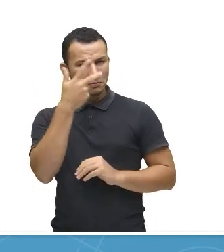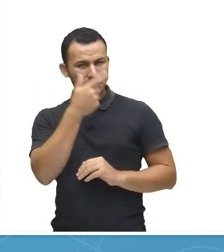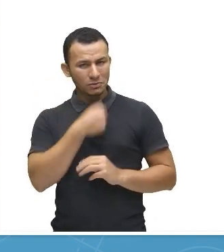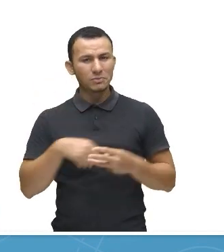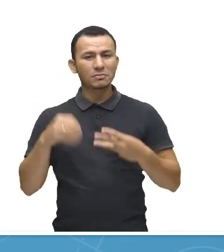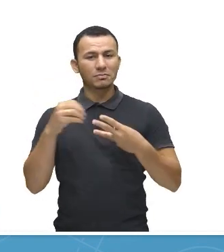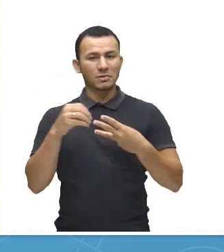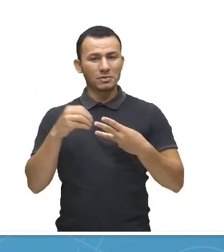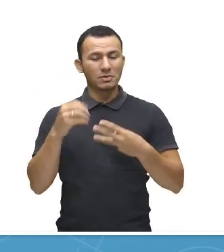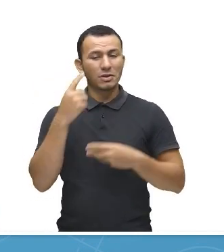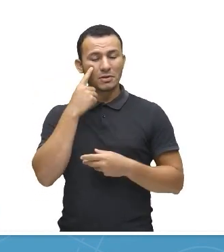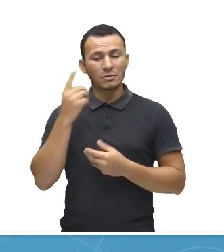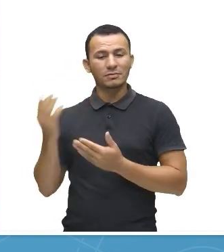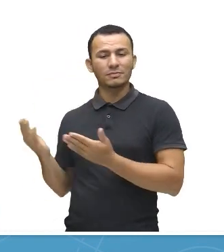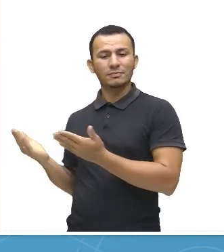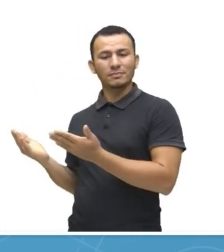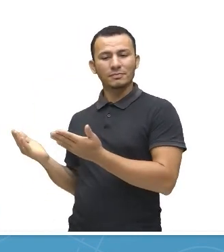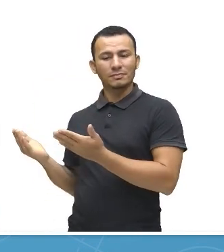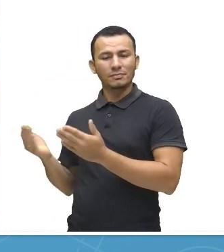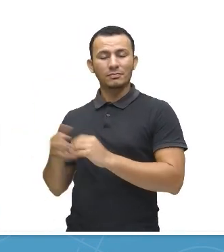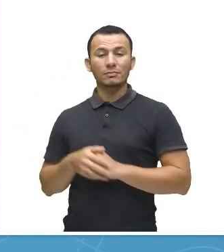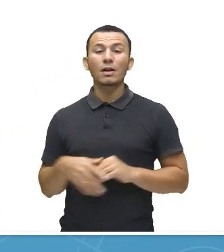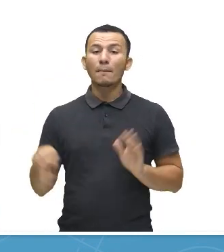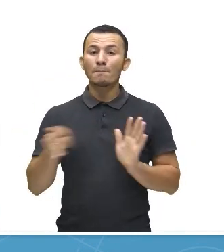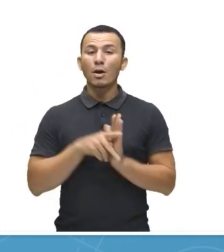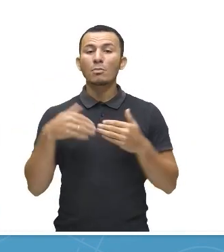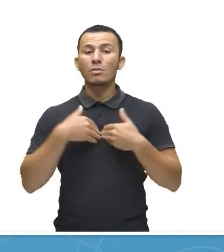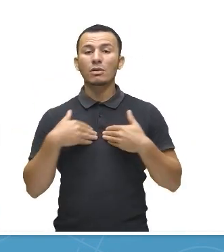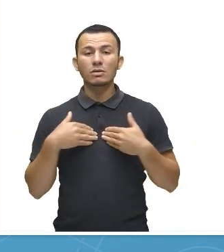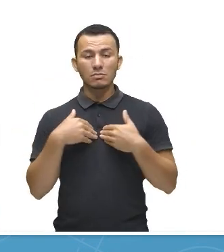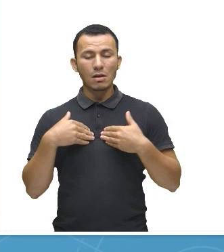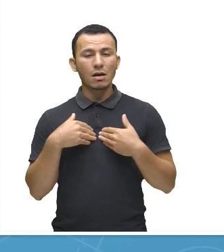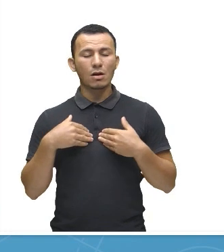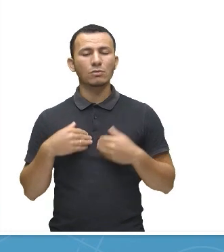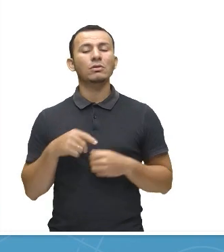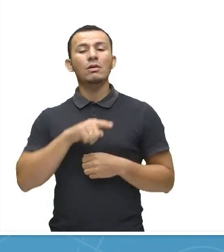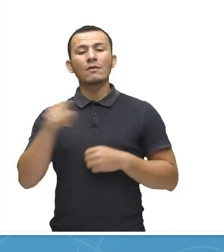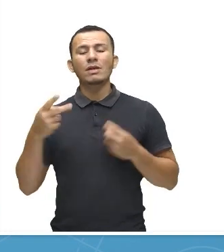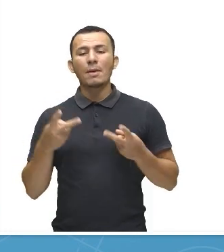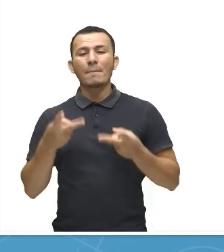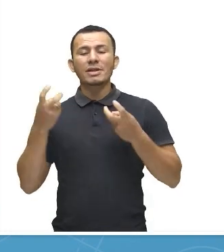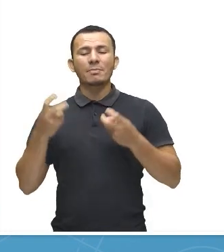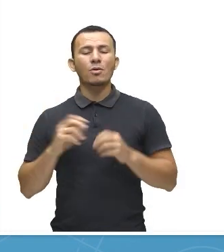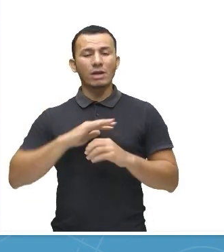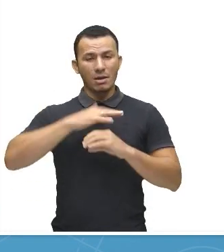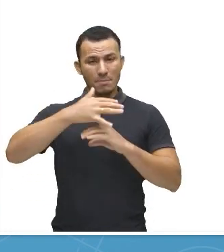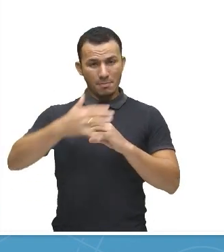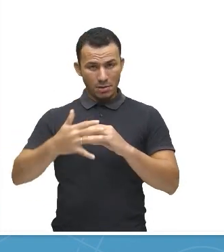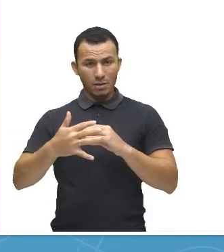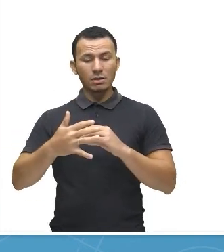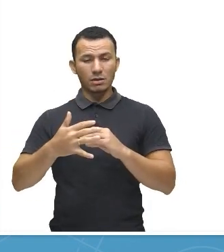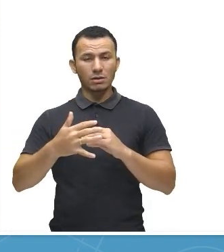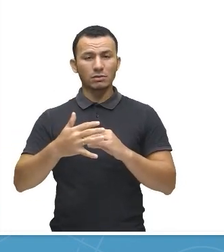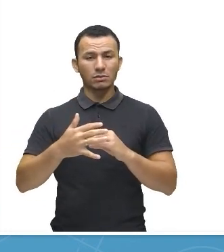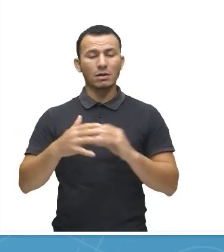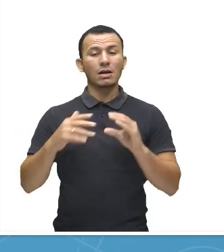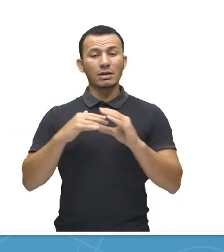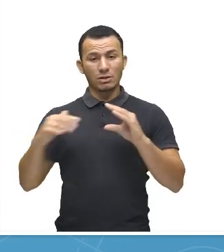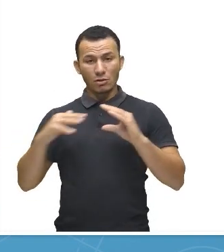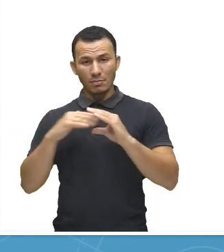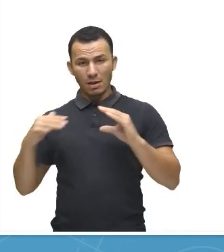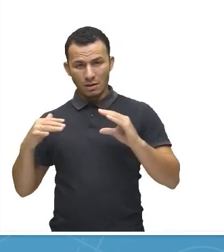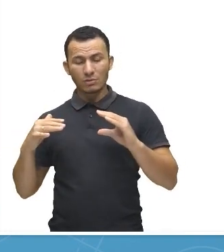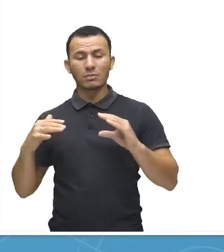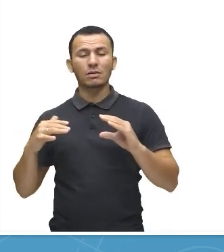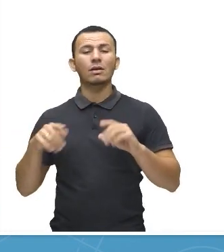da célula animal e era para identificar membrana celular, citoplasma,